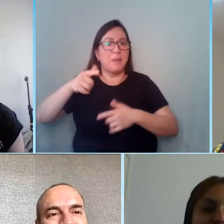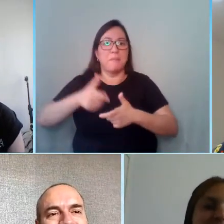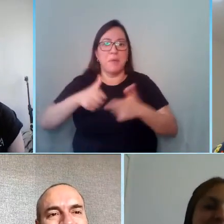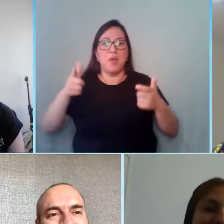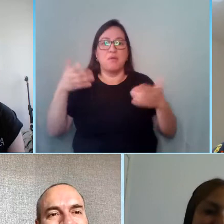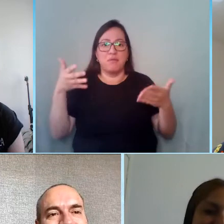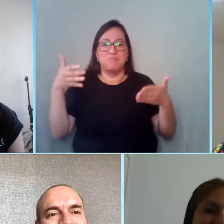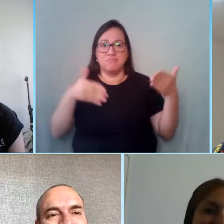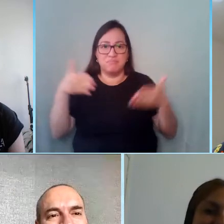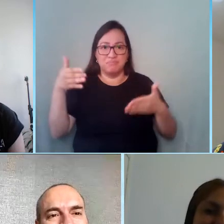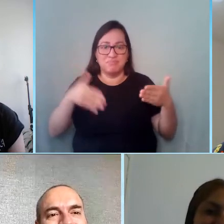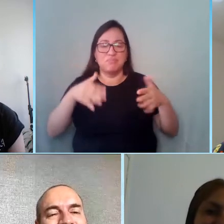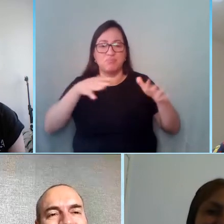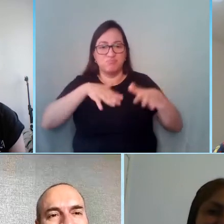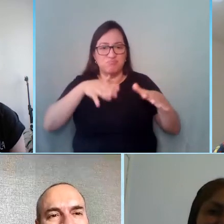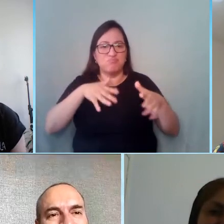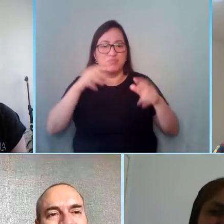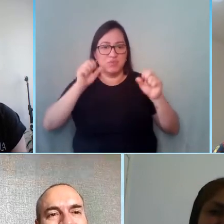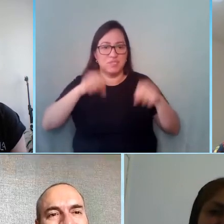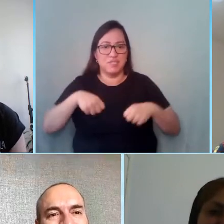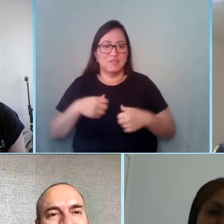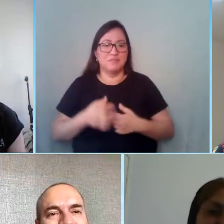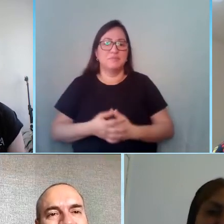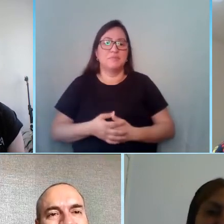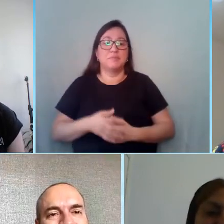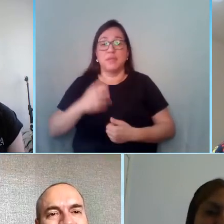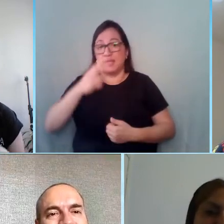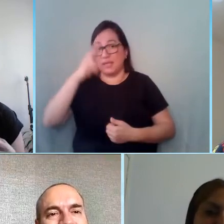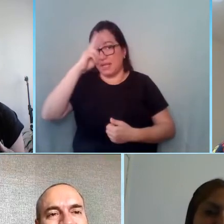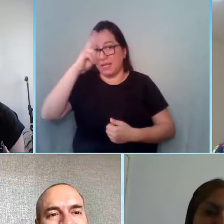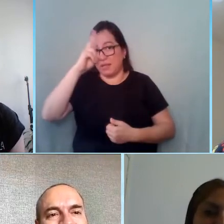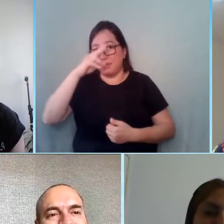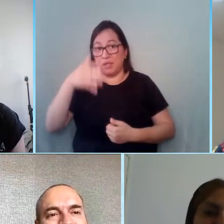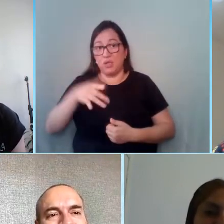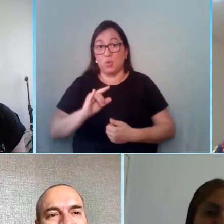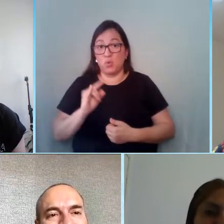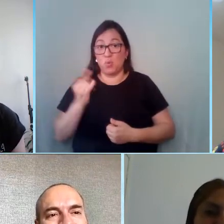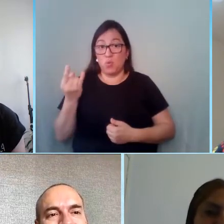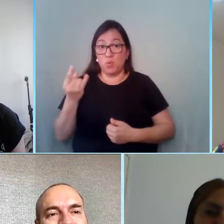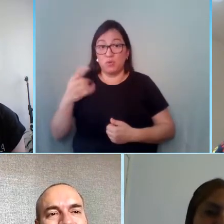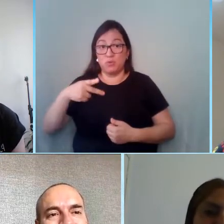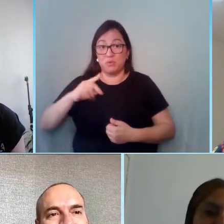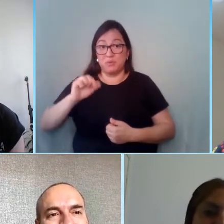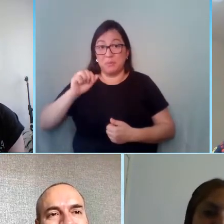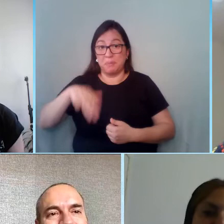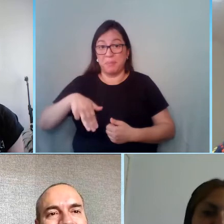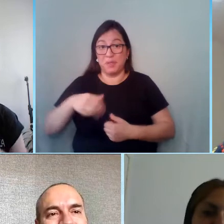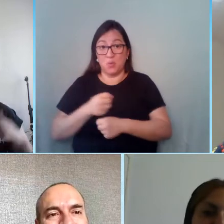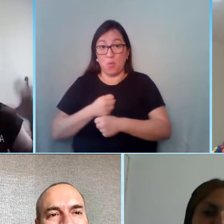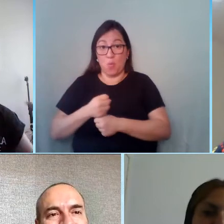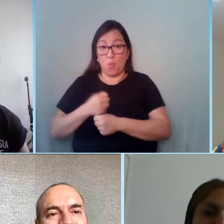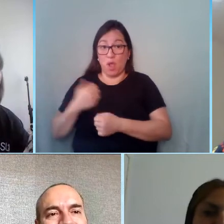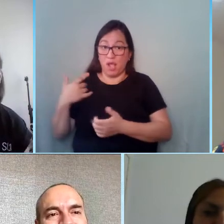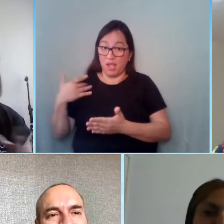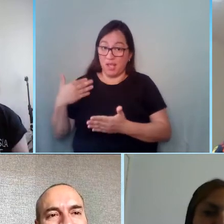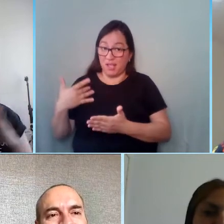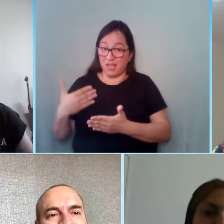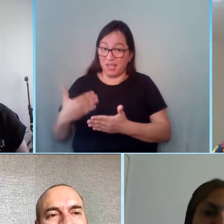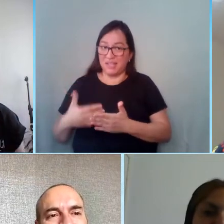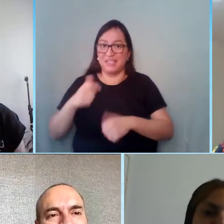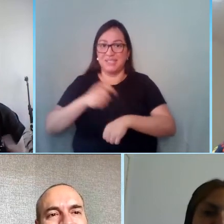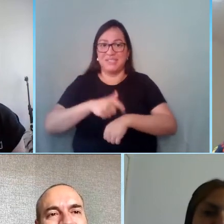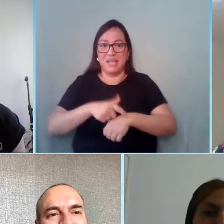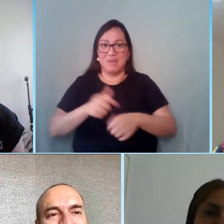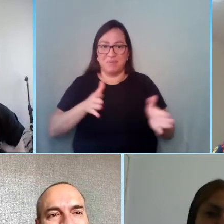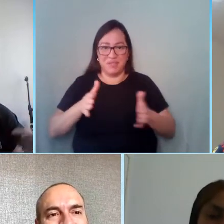mesmo. Lembrando, então, que esse é o nosso último PIN Debate do ano, dessa temporada, né? O ano que